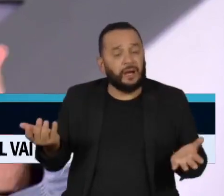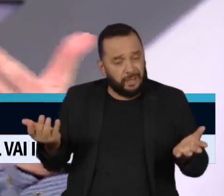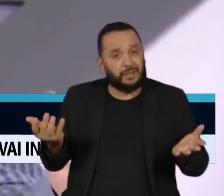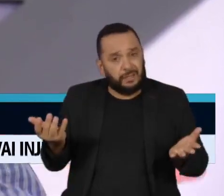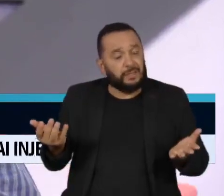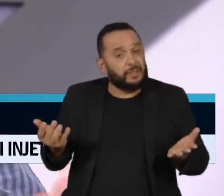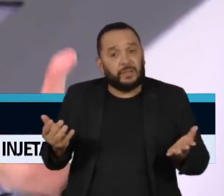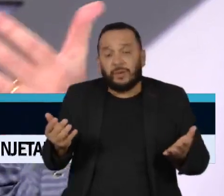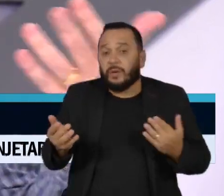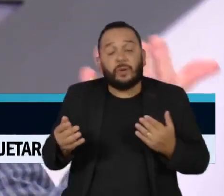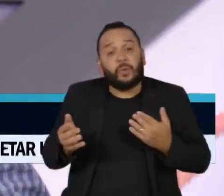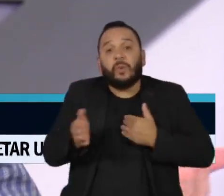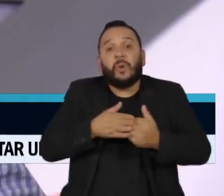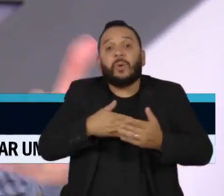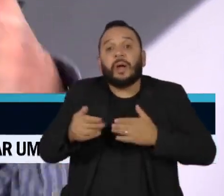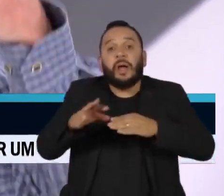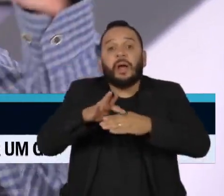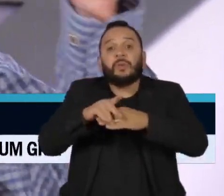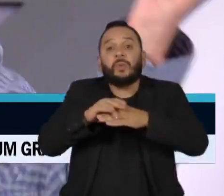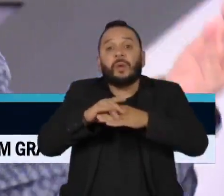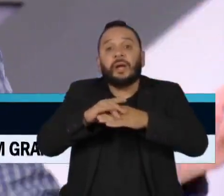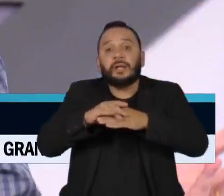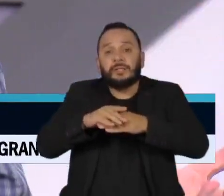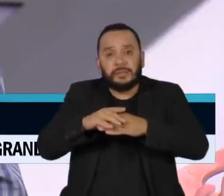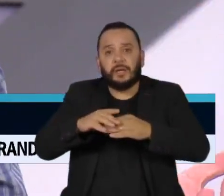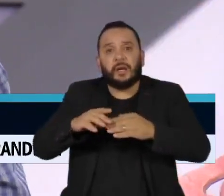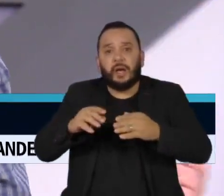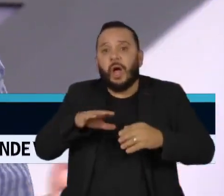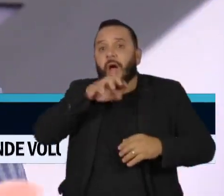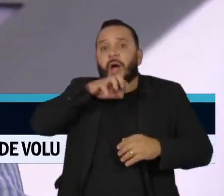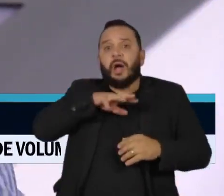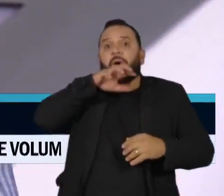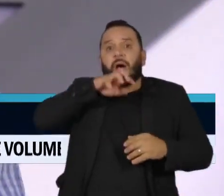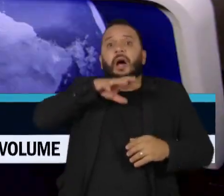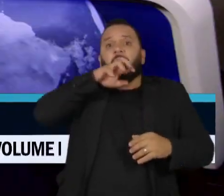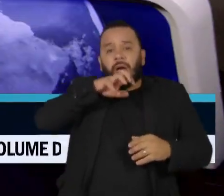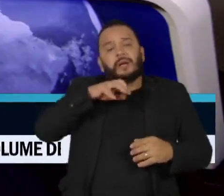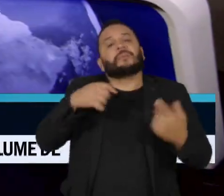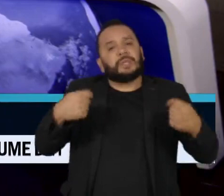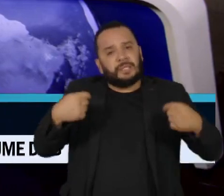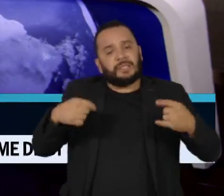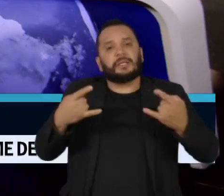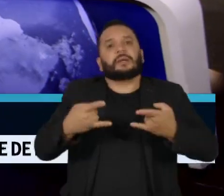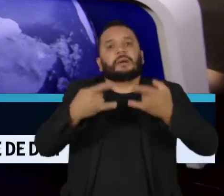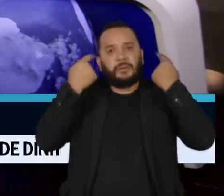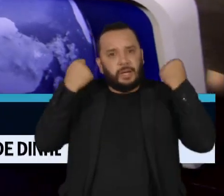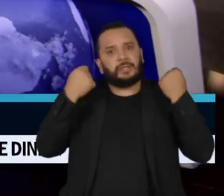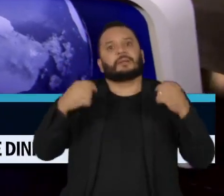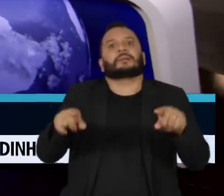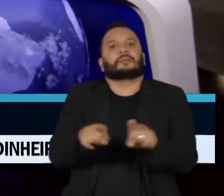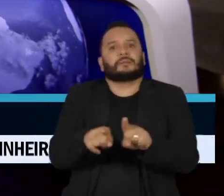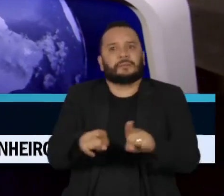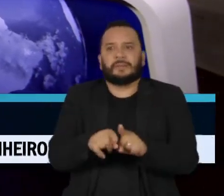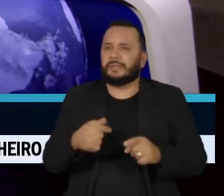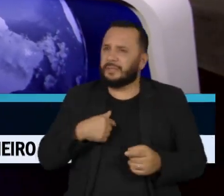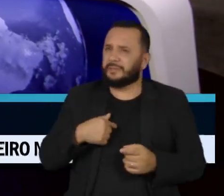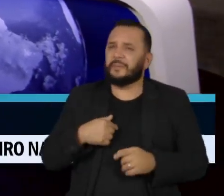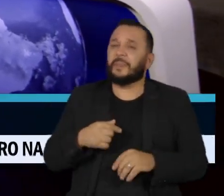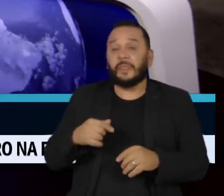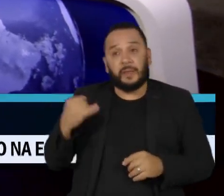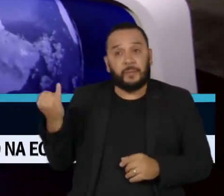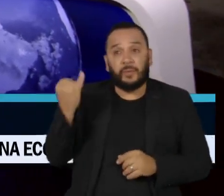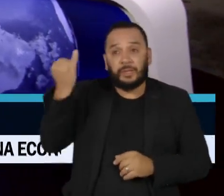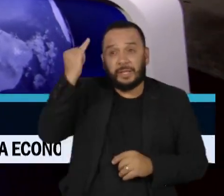respiratórias numa cidadania epidêmica. E, neste momento, doutor Arnaldo, qual a importância da vacina